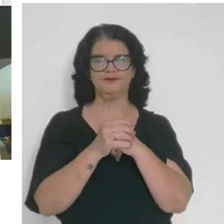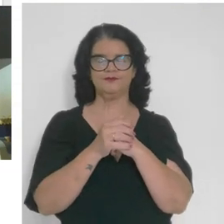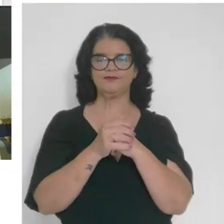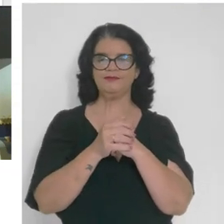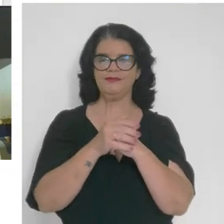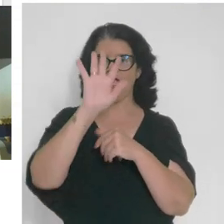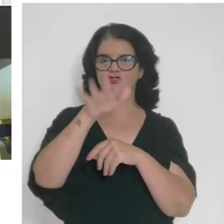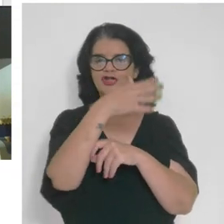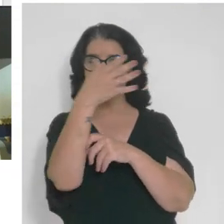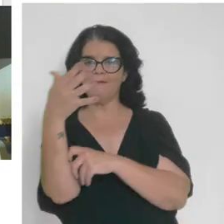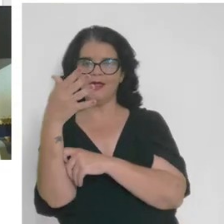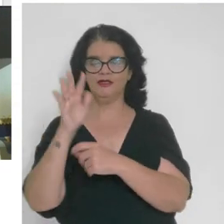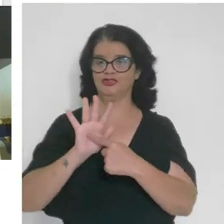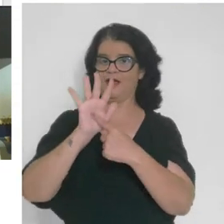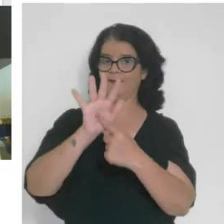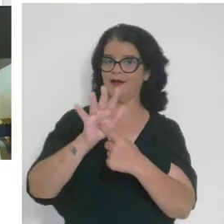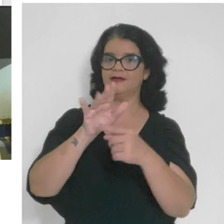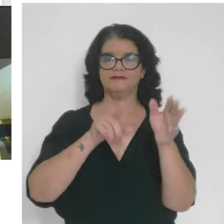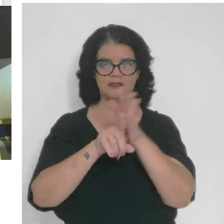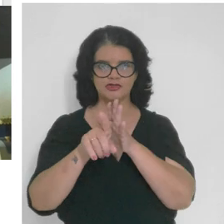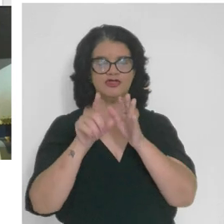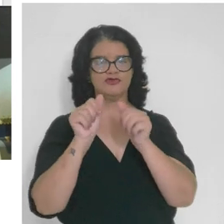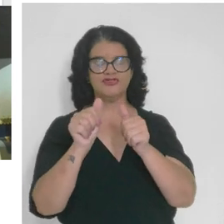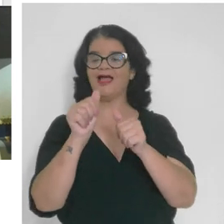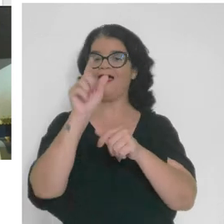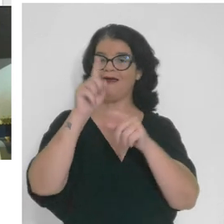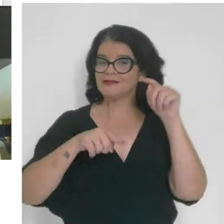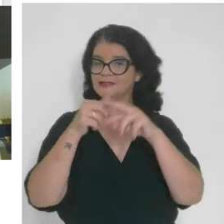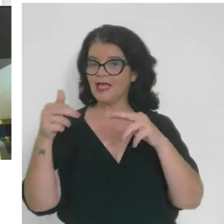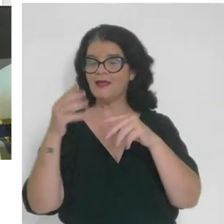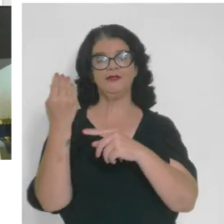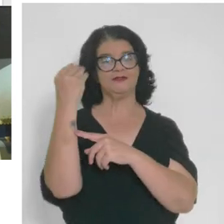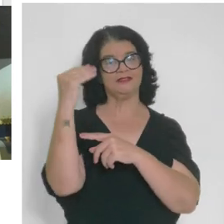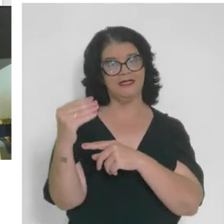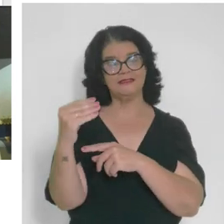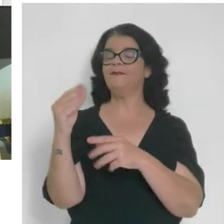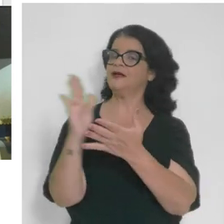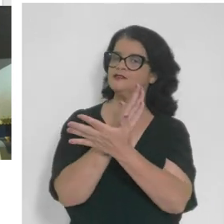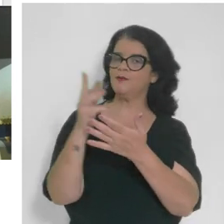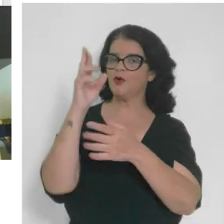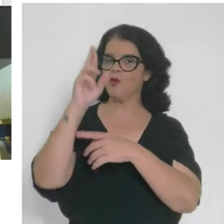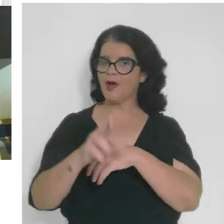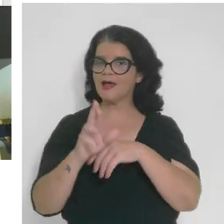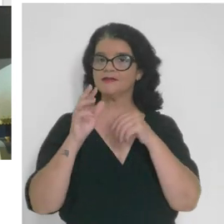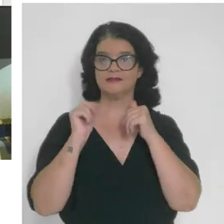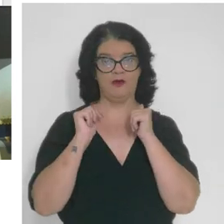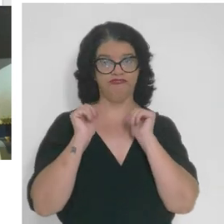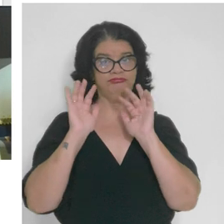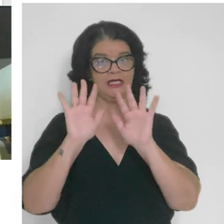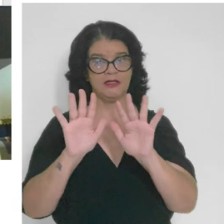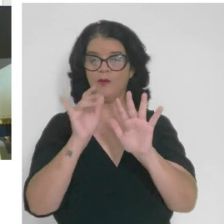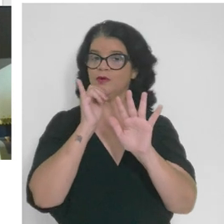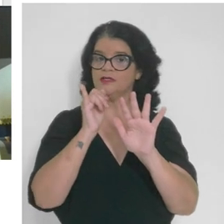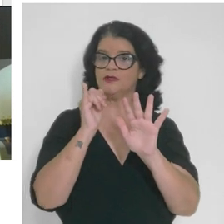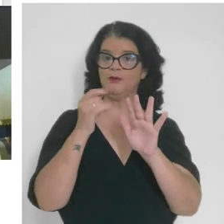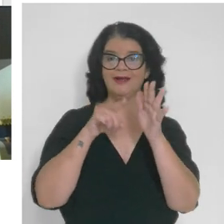as tabelas que aparecem nas questões, tá? Esses elementos, pessoal, eles aparecem por alguma razão, tá? Então, por